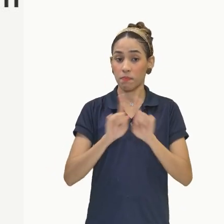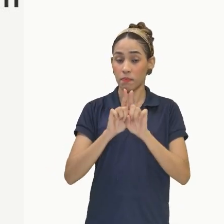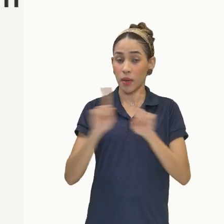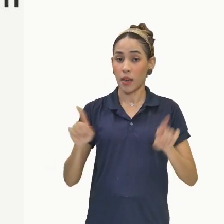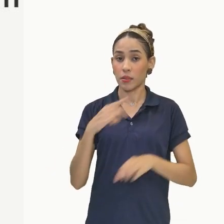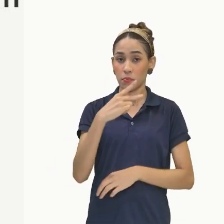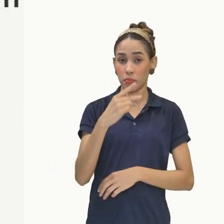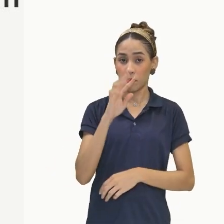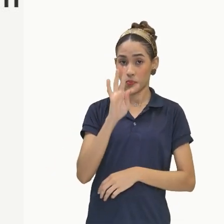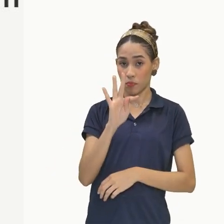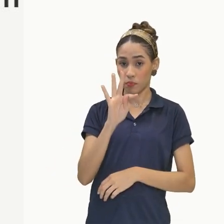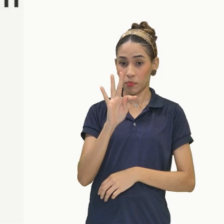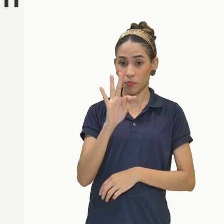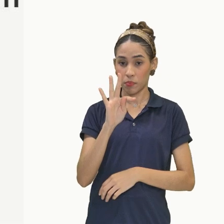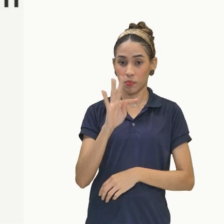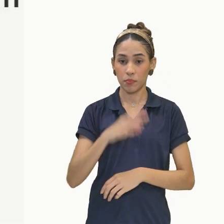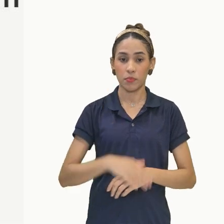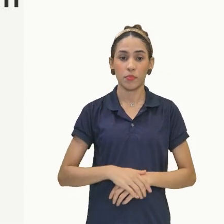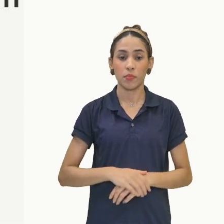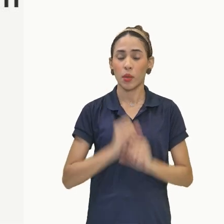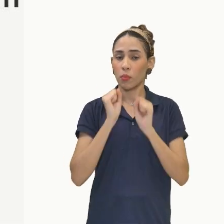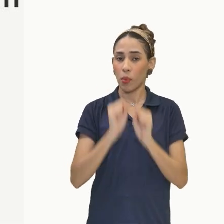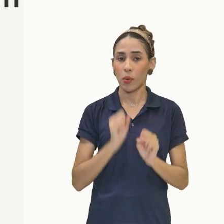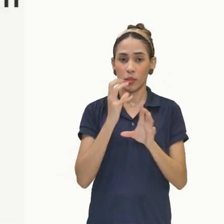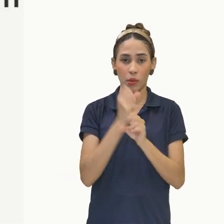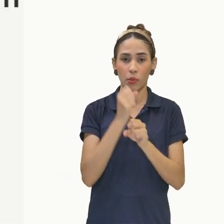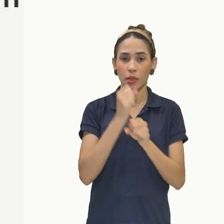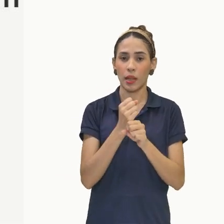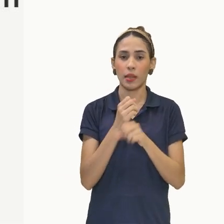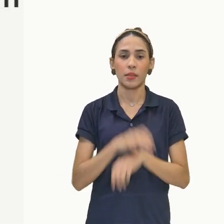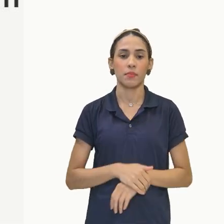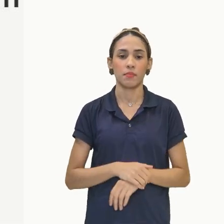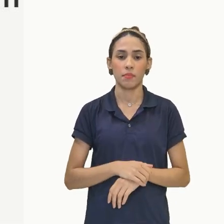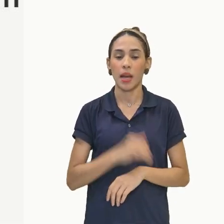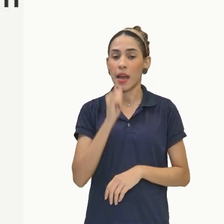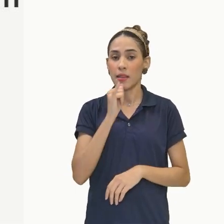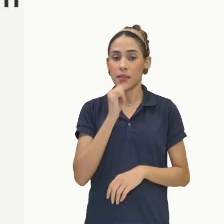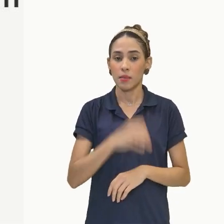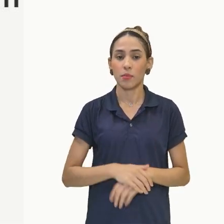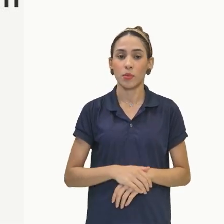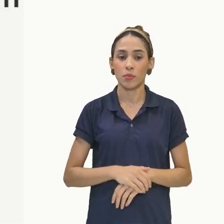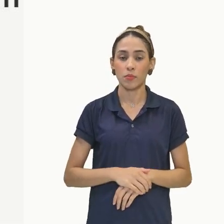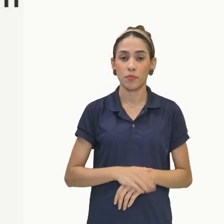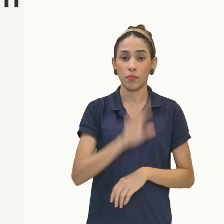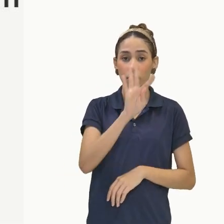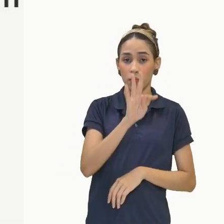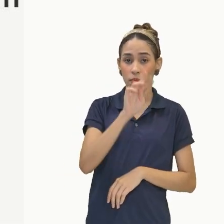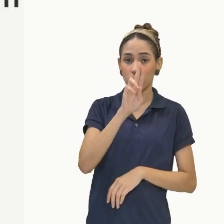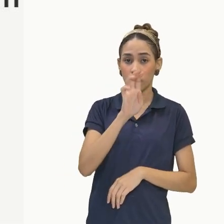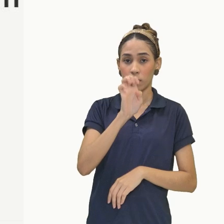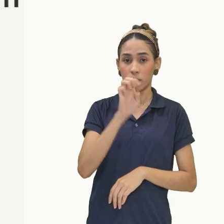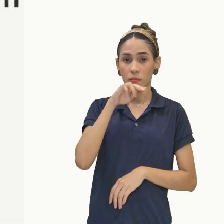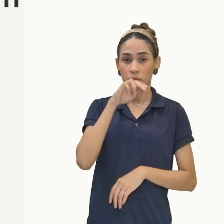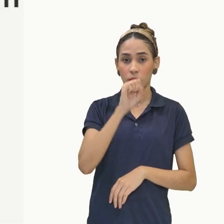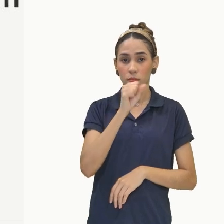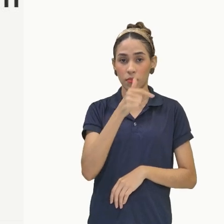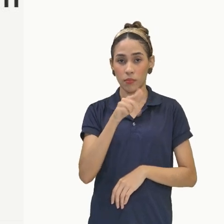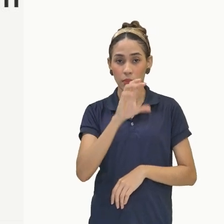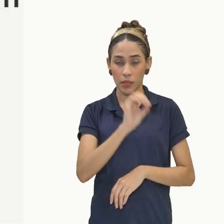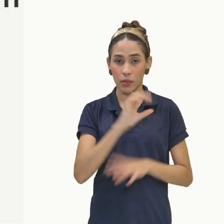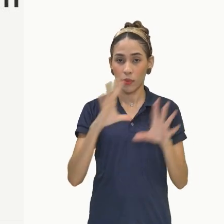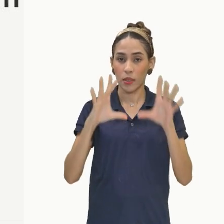total pode ser calculada simplesmente multiplicando a tensão que está ligado o nosso